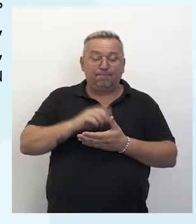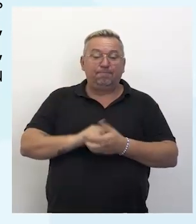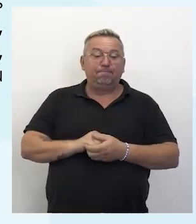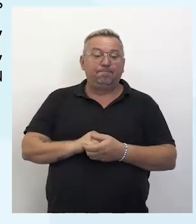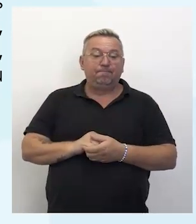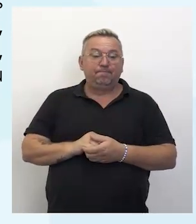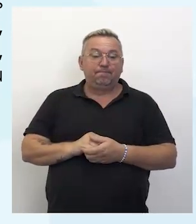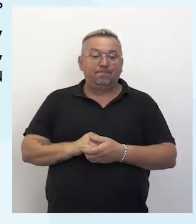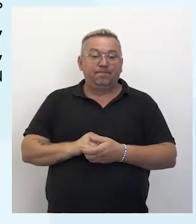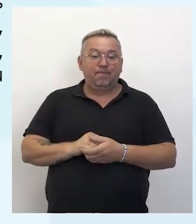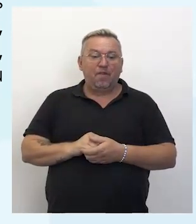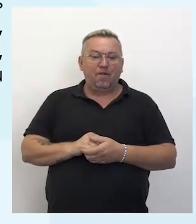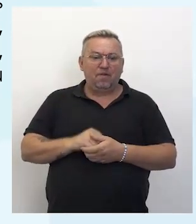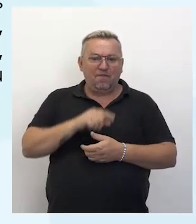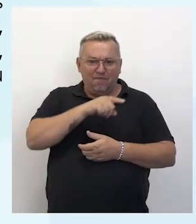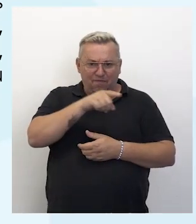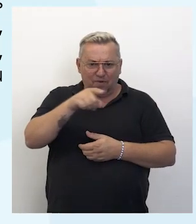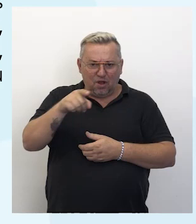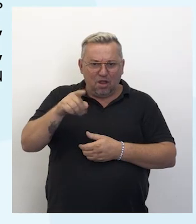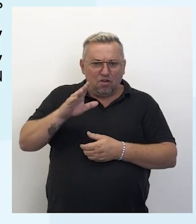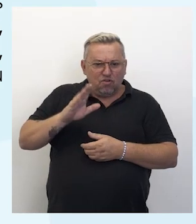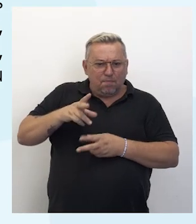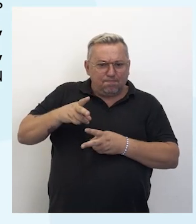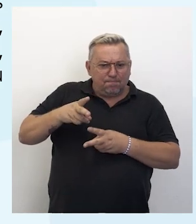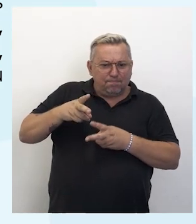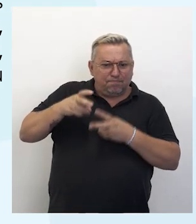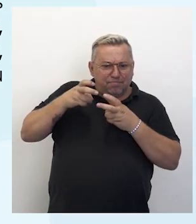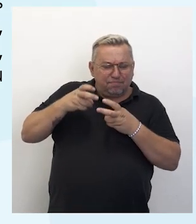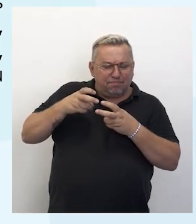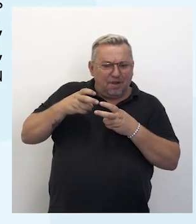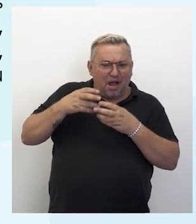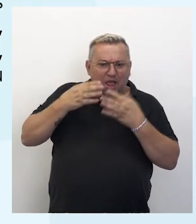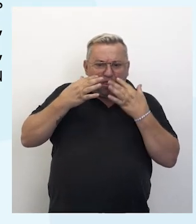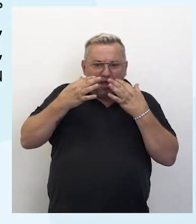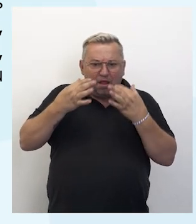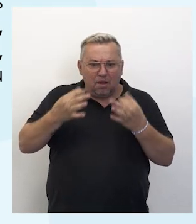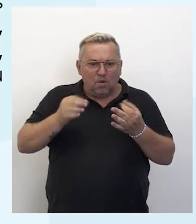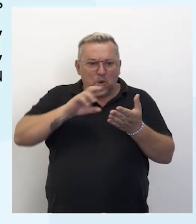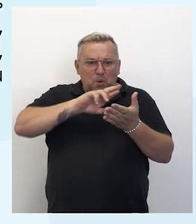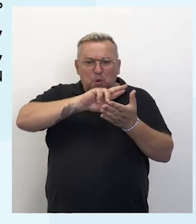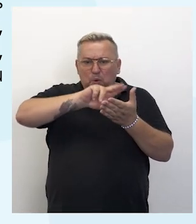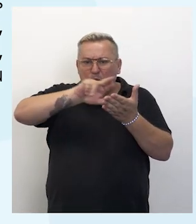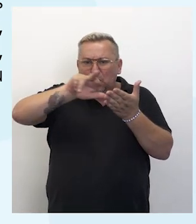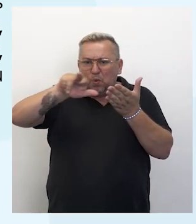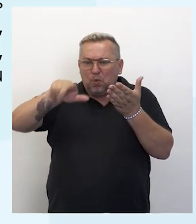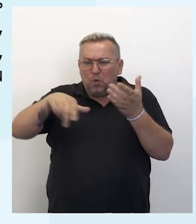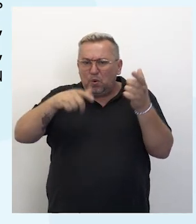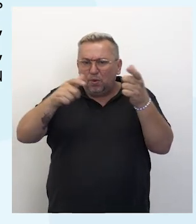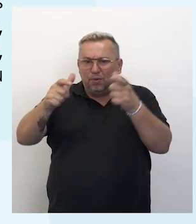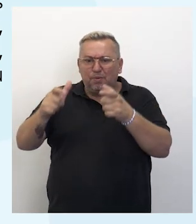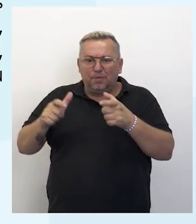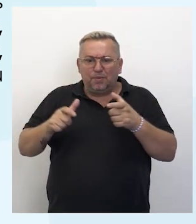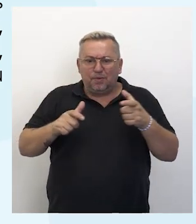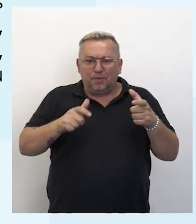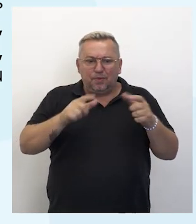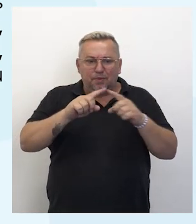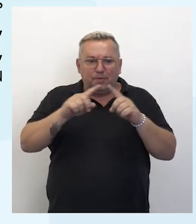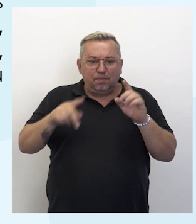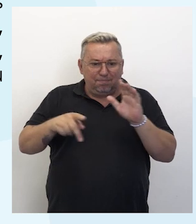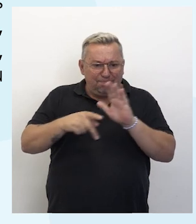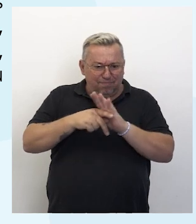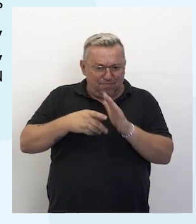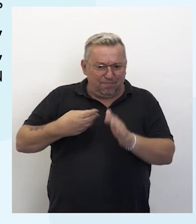mundo. Você já prestou atenção nos diversos lugares dos quais faz